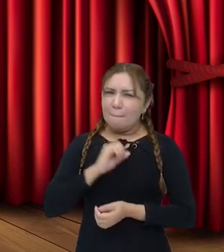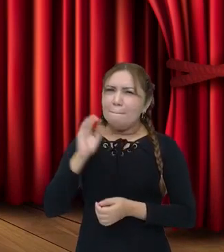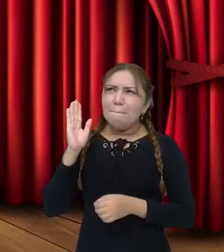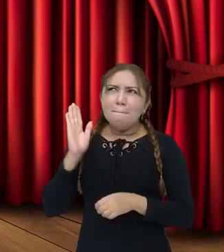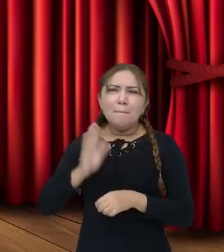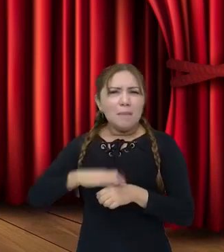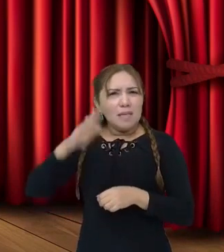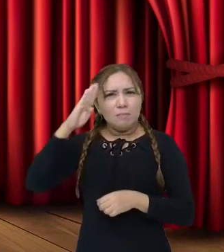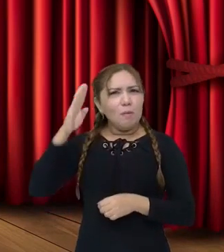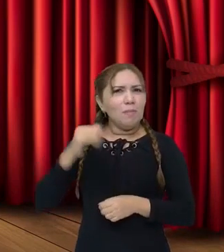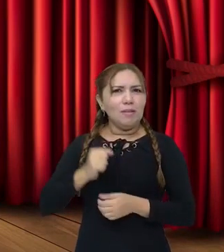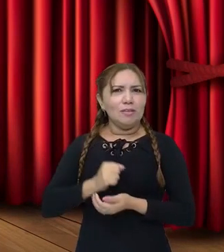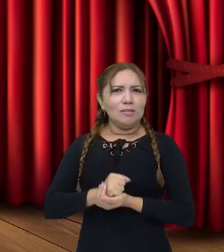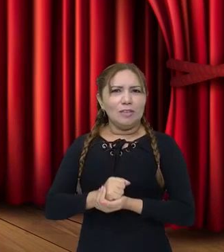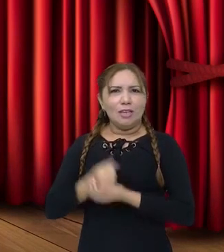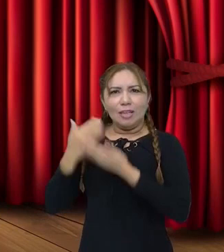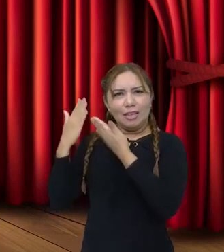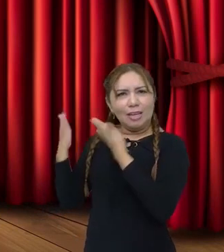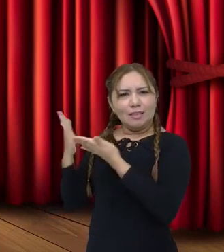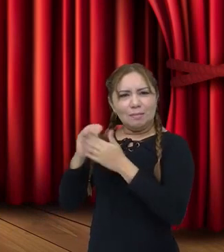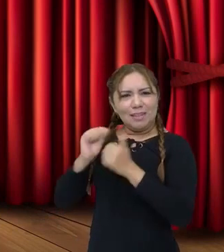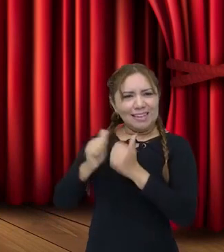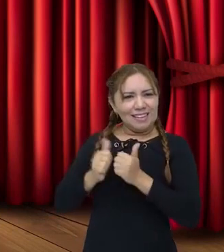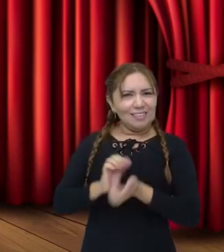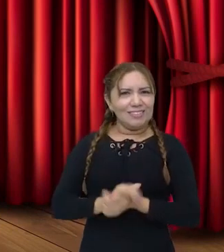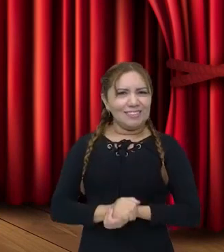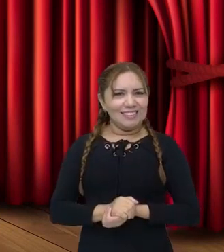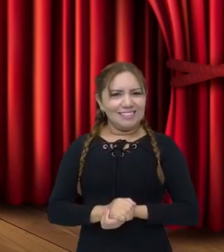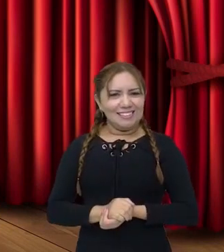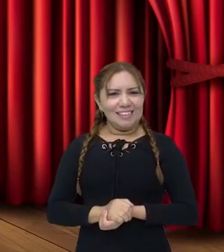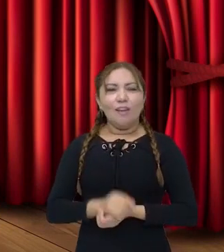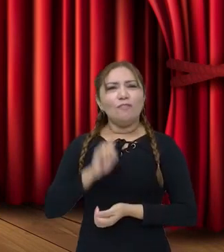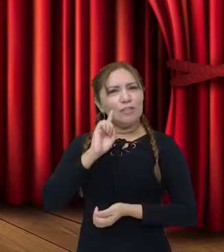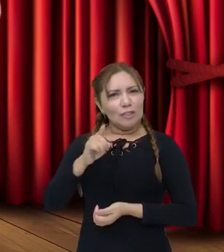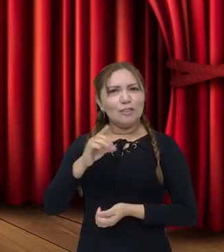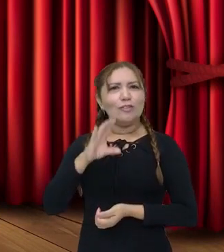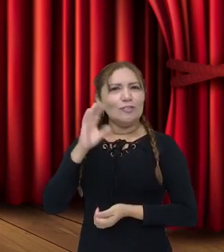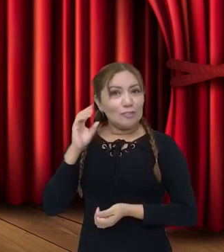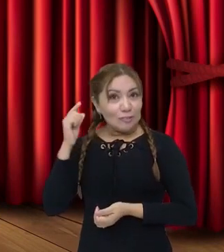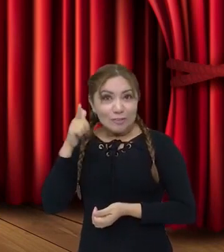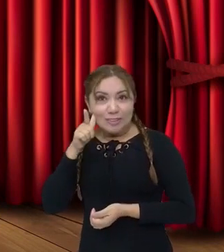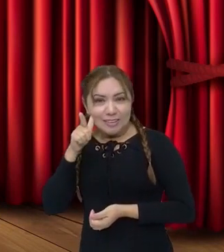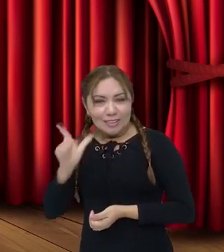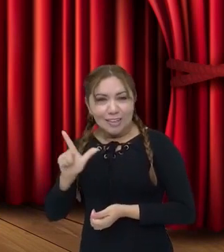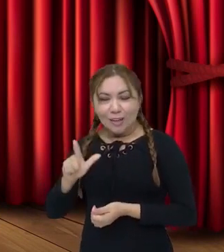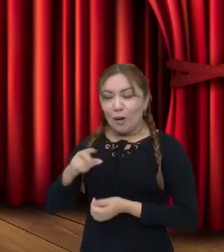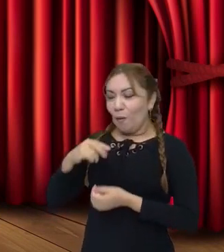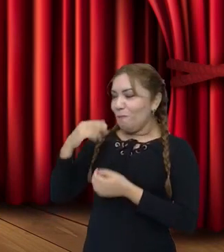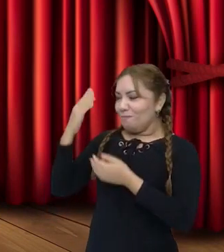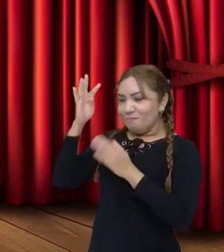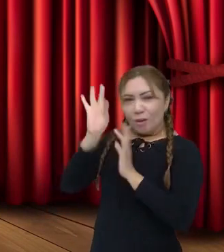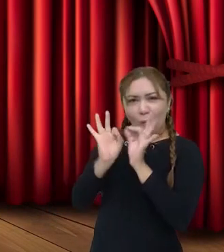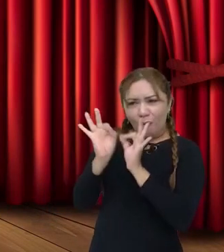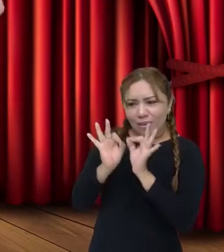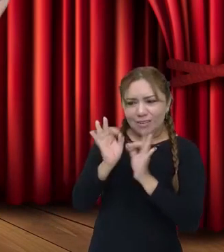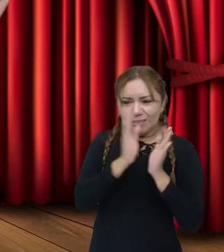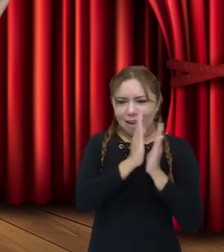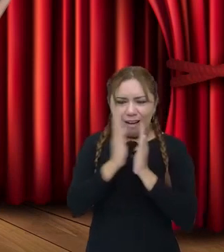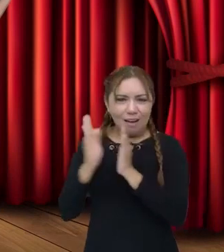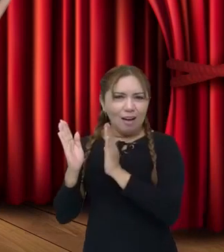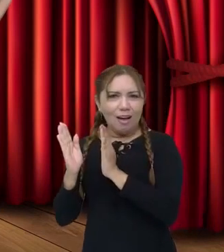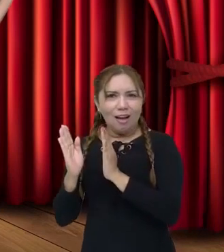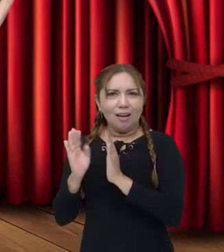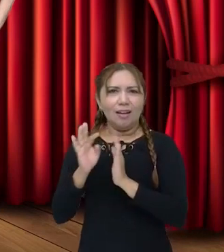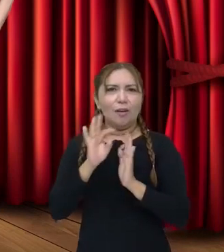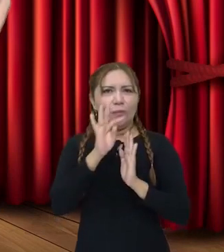do reconto, que está bem aqui? Conseguiram recontar aí na casa de vocês? Aí na casa de